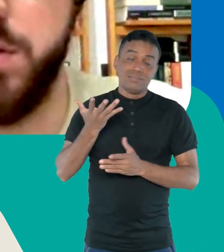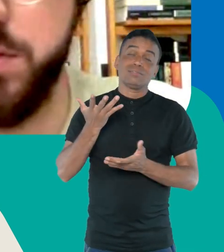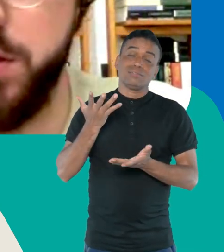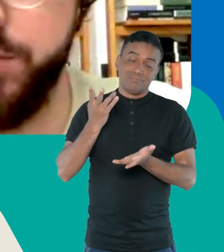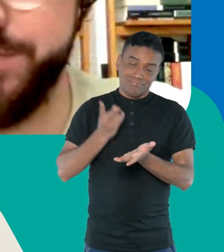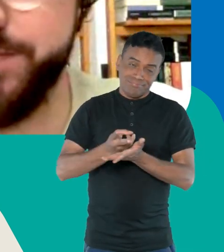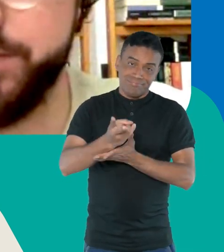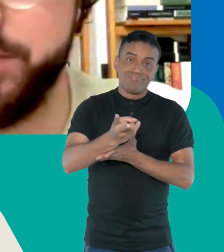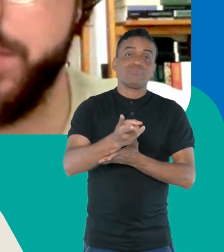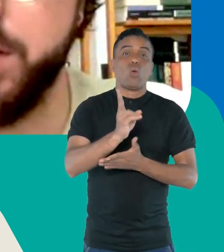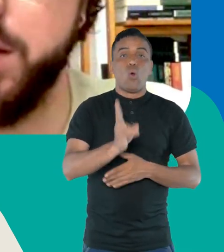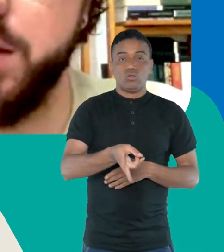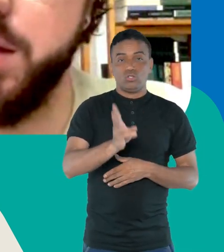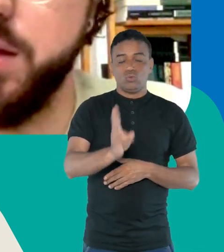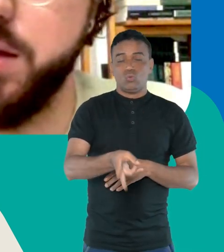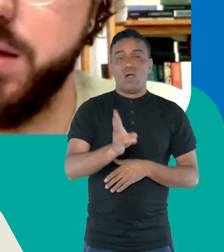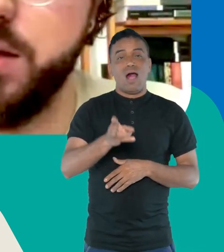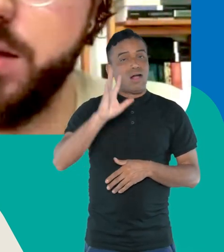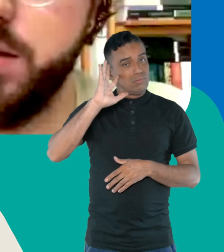continuam acontecendo.